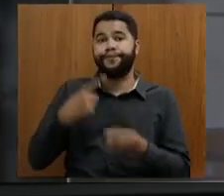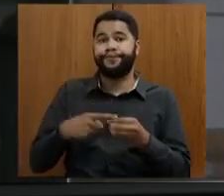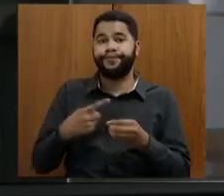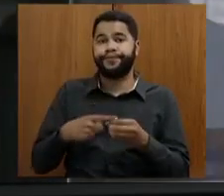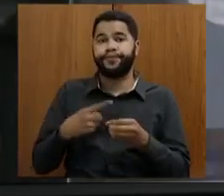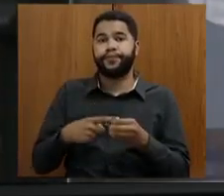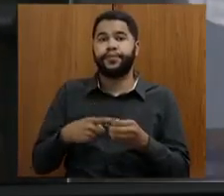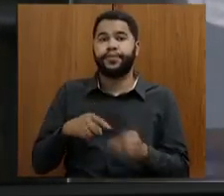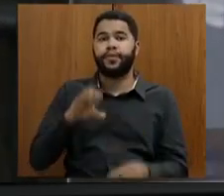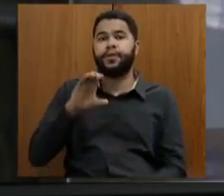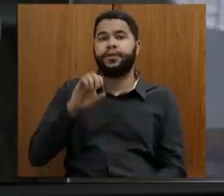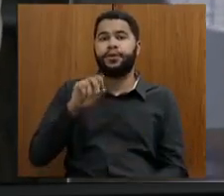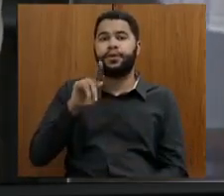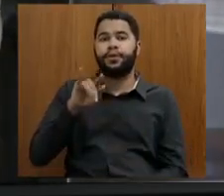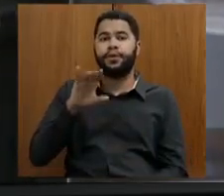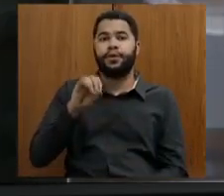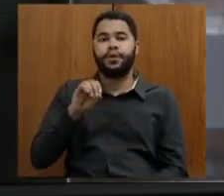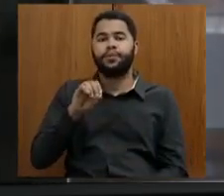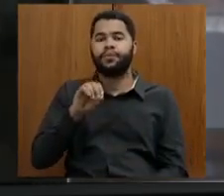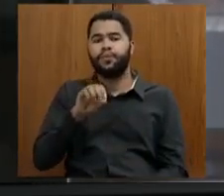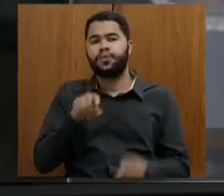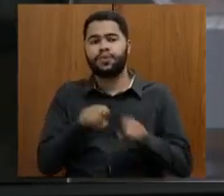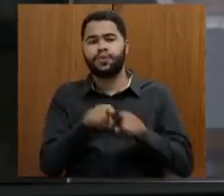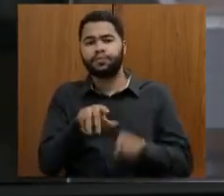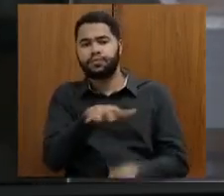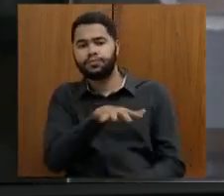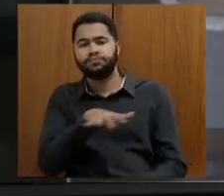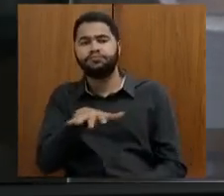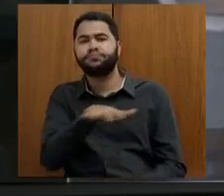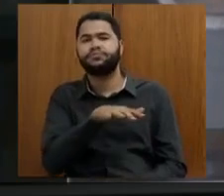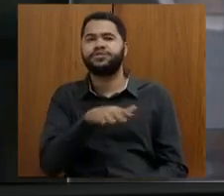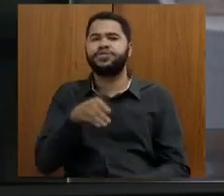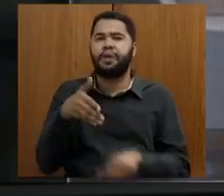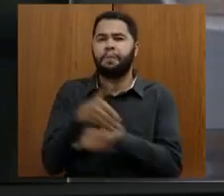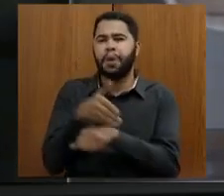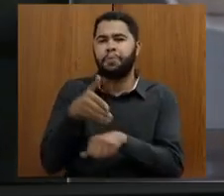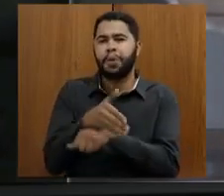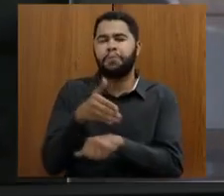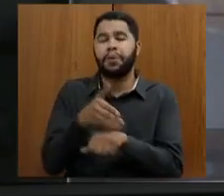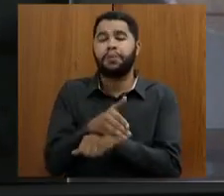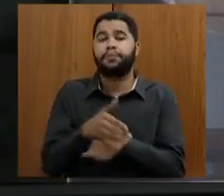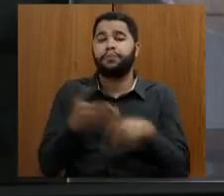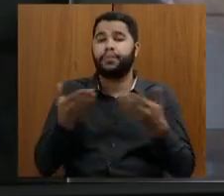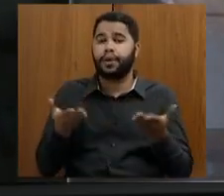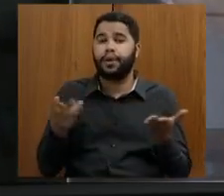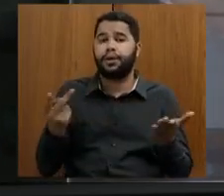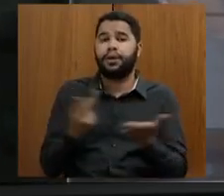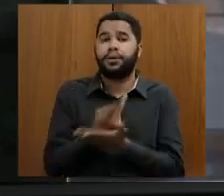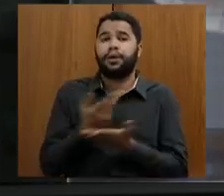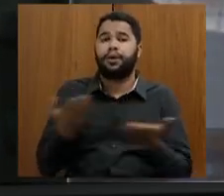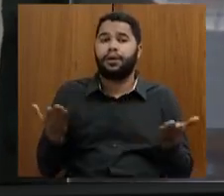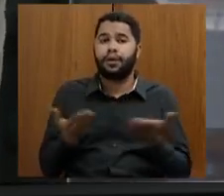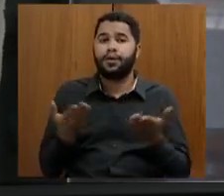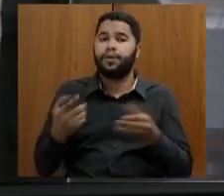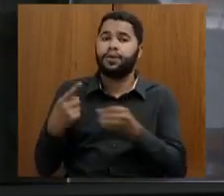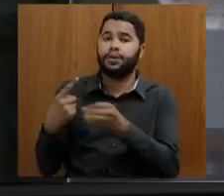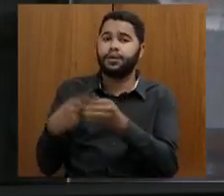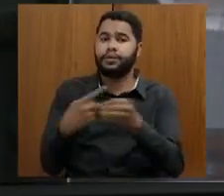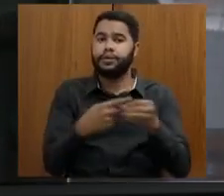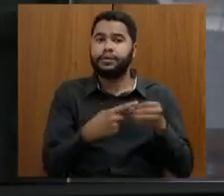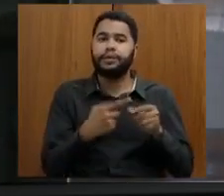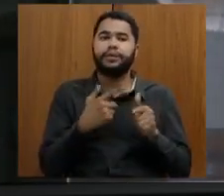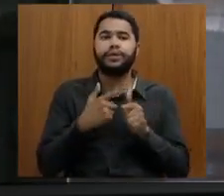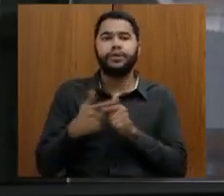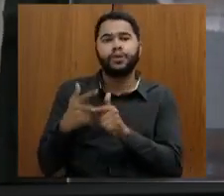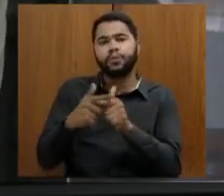cidade de Campo do Meio a uma desocupou ali Aquele bando de invasores E como tá e também estudar dia onde tem